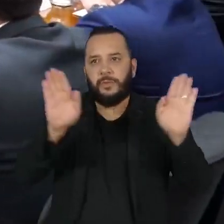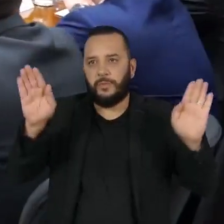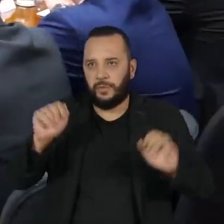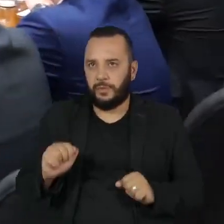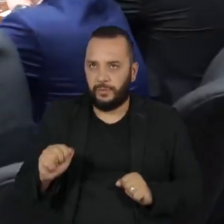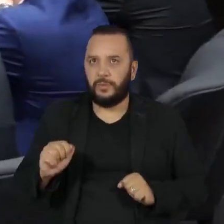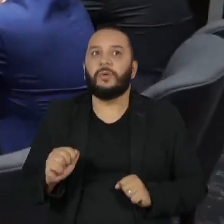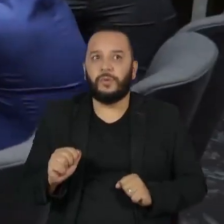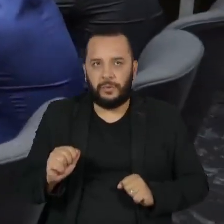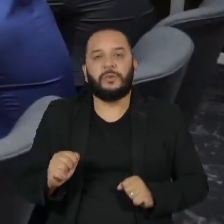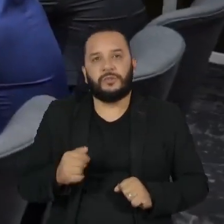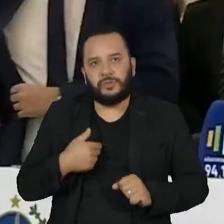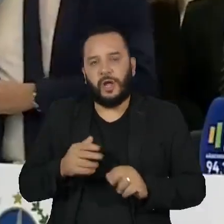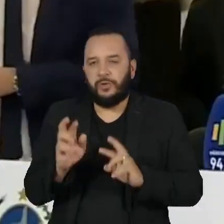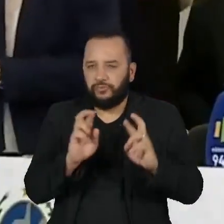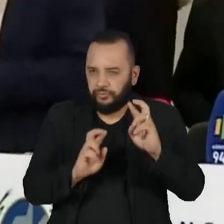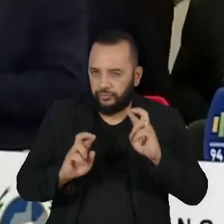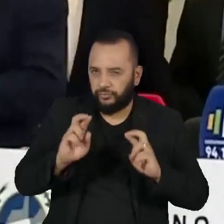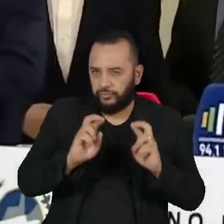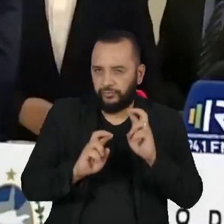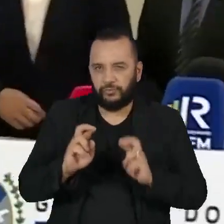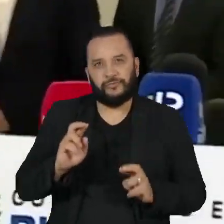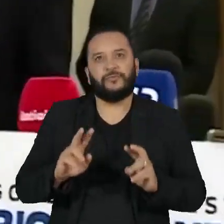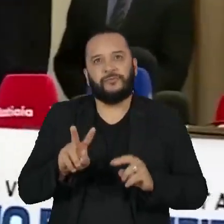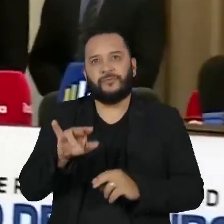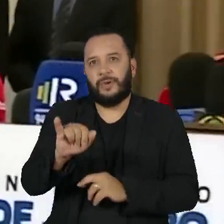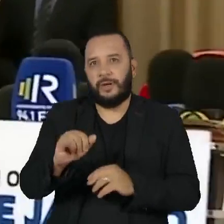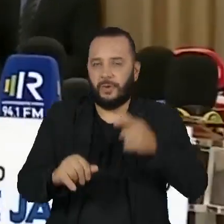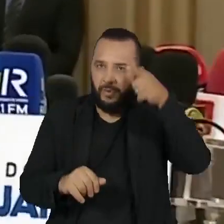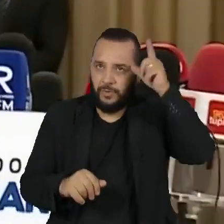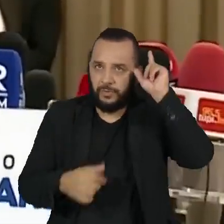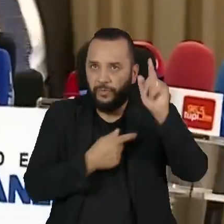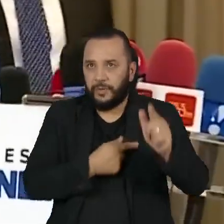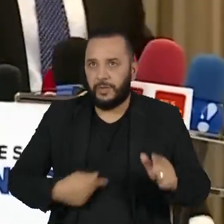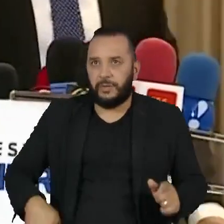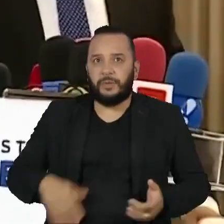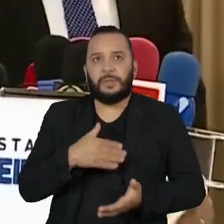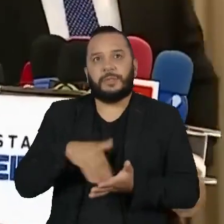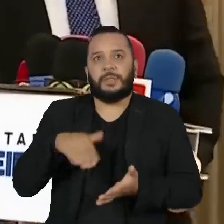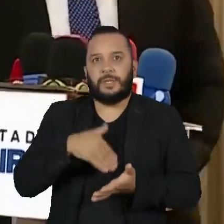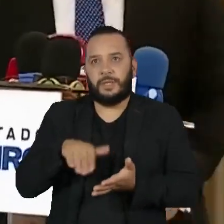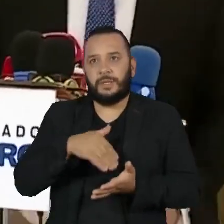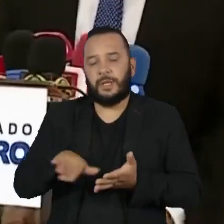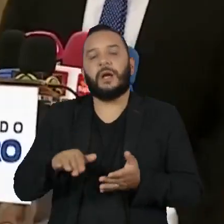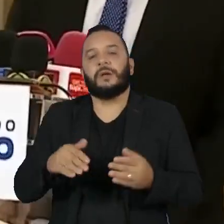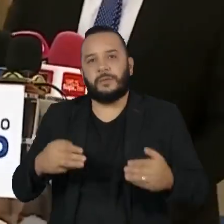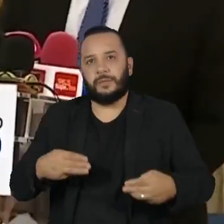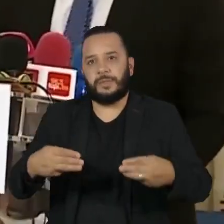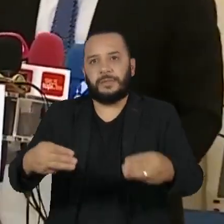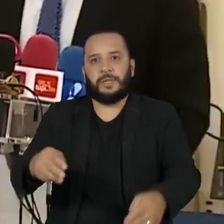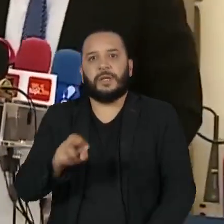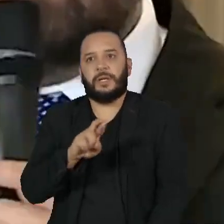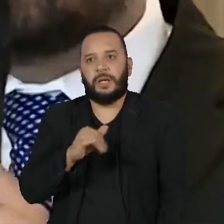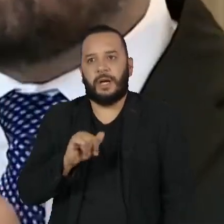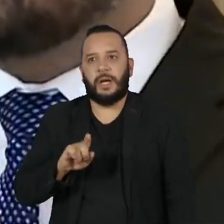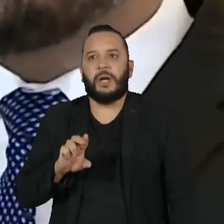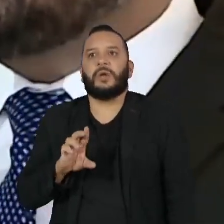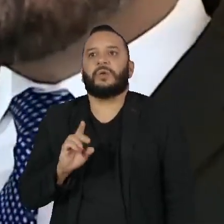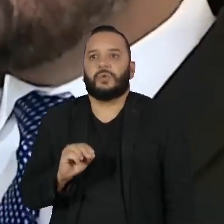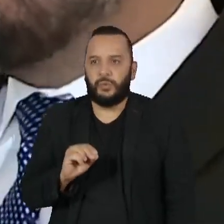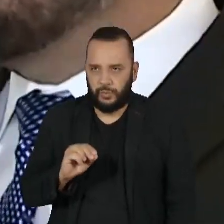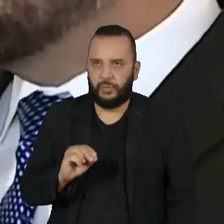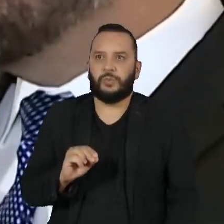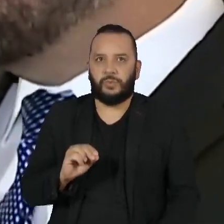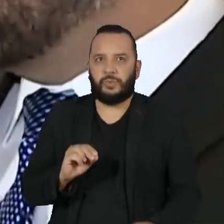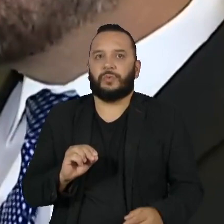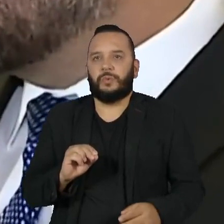intensificar a fiscalização ontem o governador teve uma reunião com o secretário executivo do ministério Ricardo Capelli que definiu